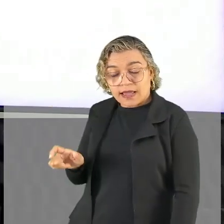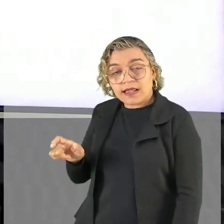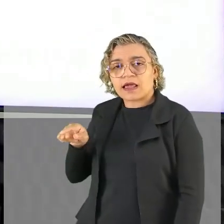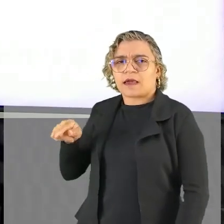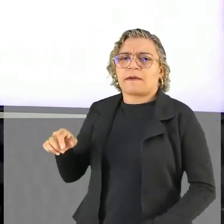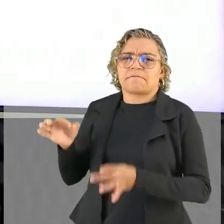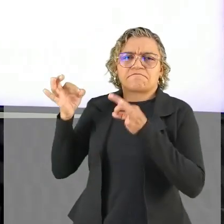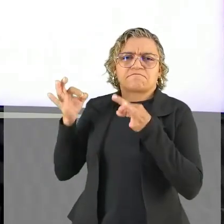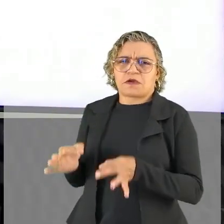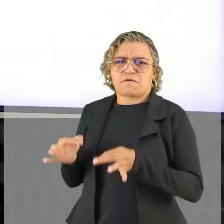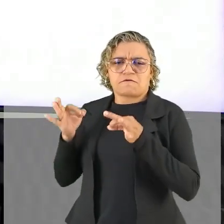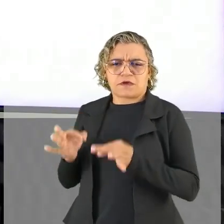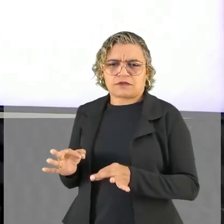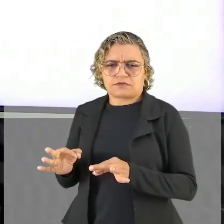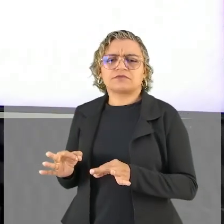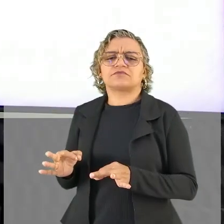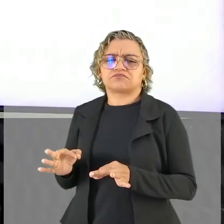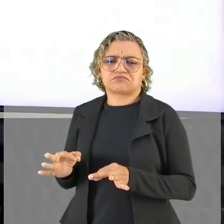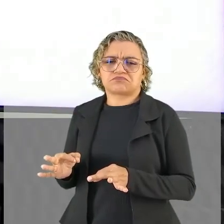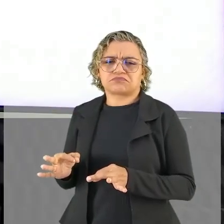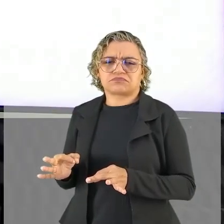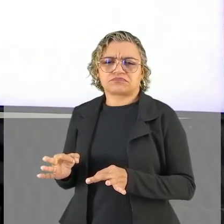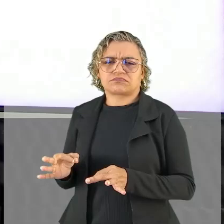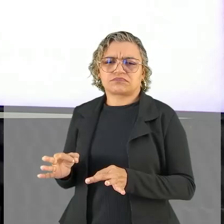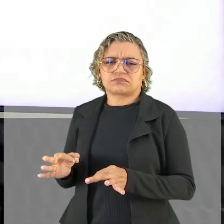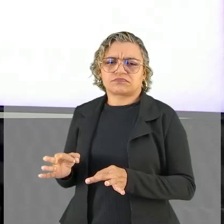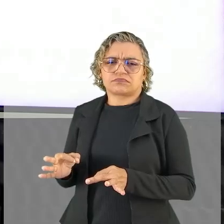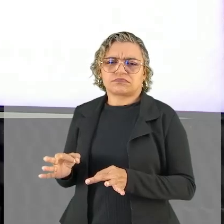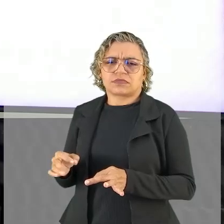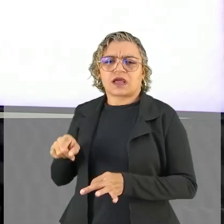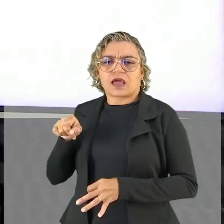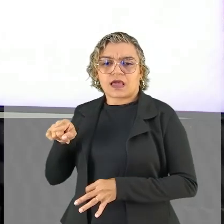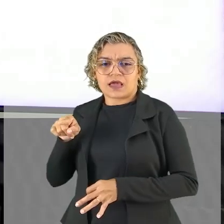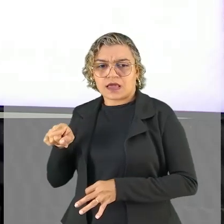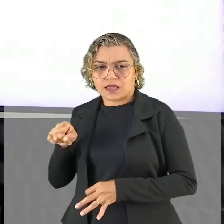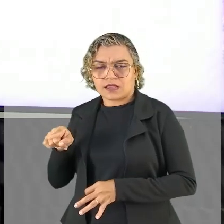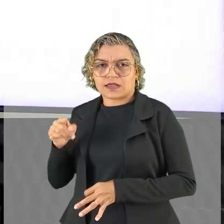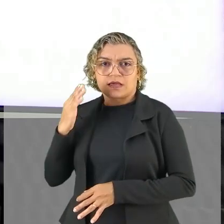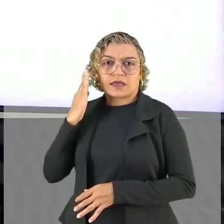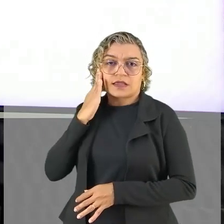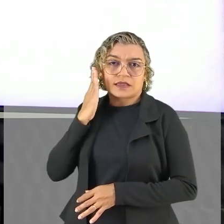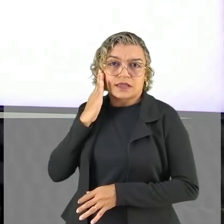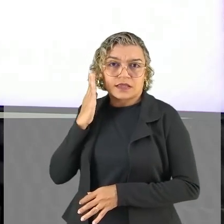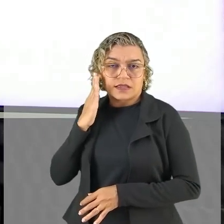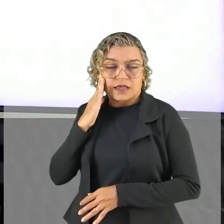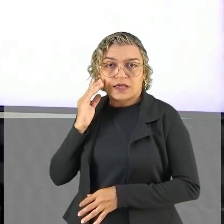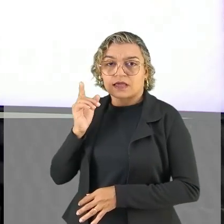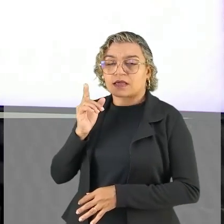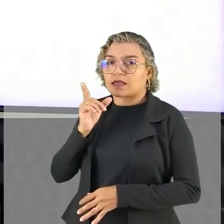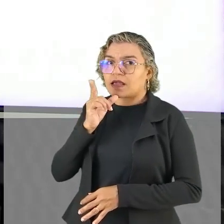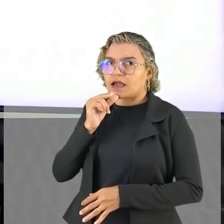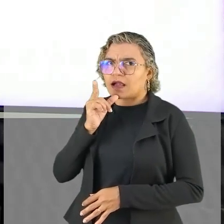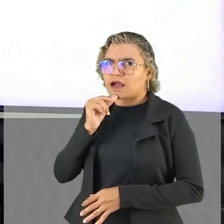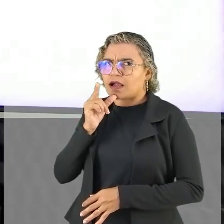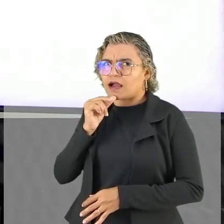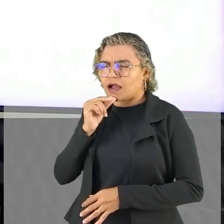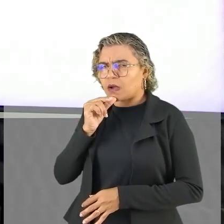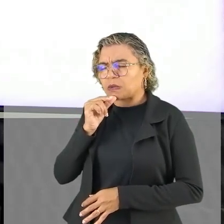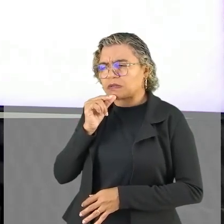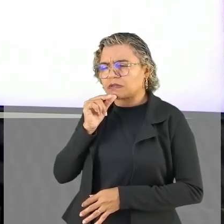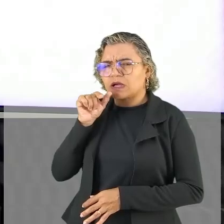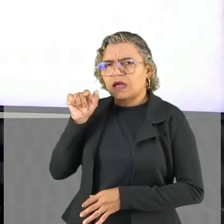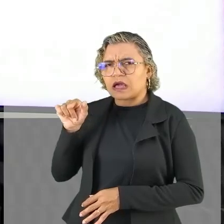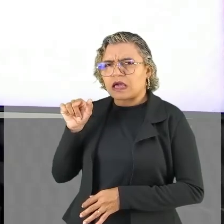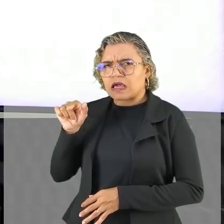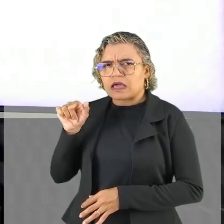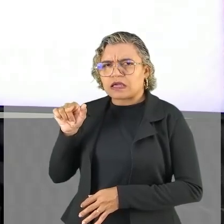não poderia ter inferido da fluidez e transparência da água que ela o sufocaria. Então, ele